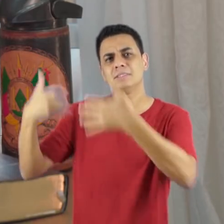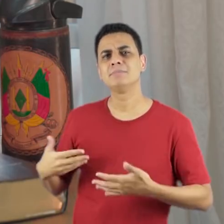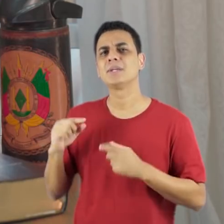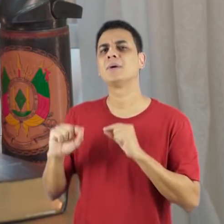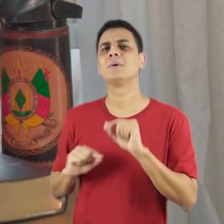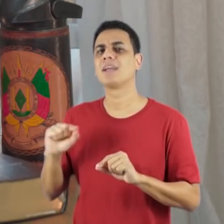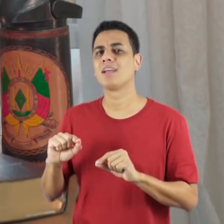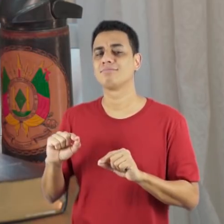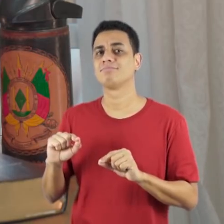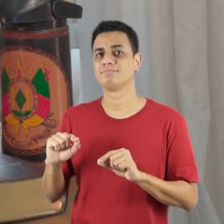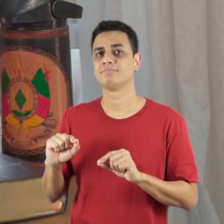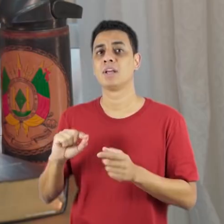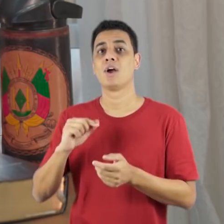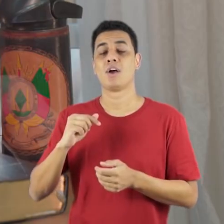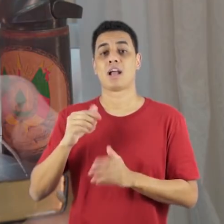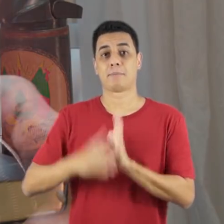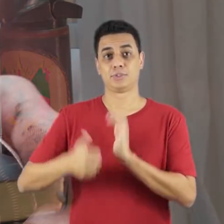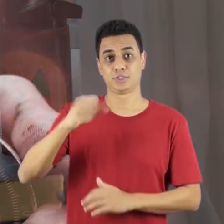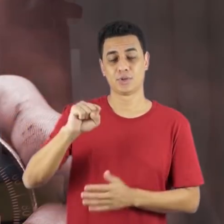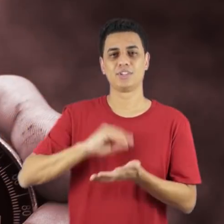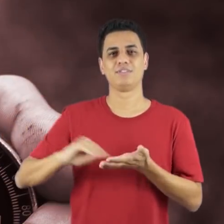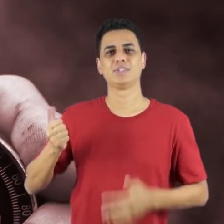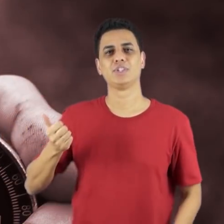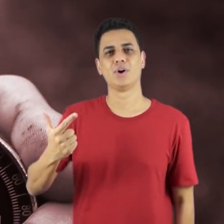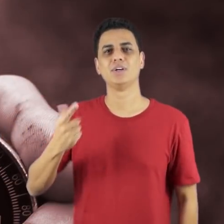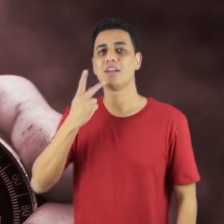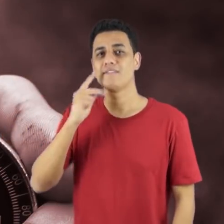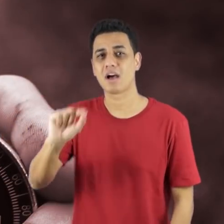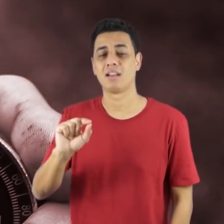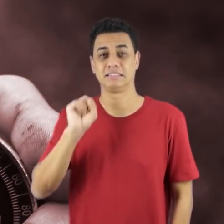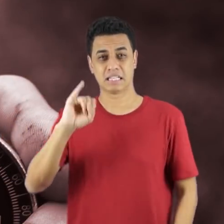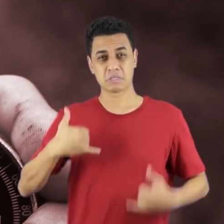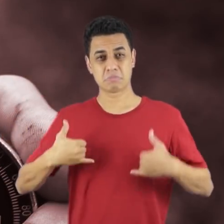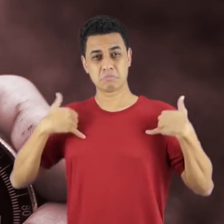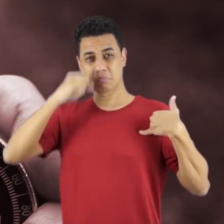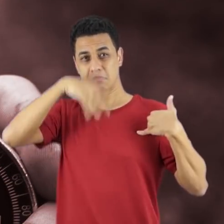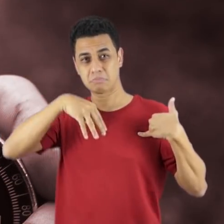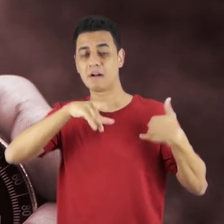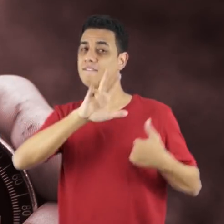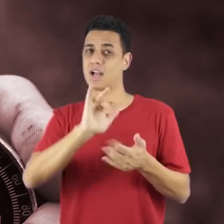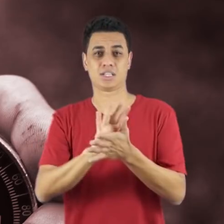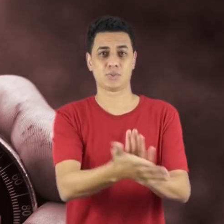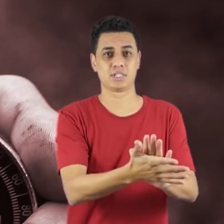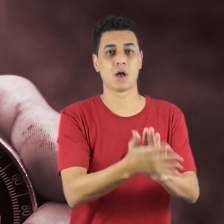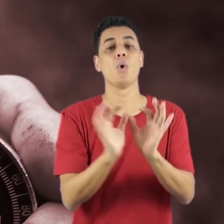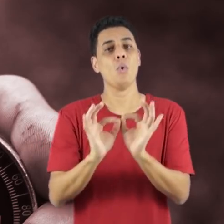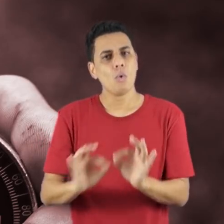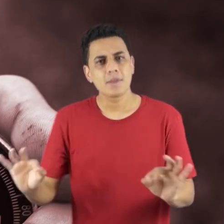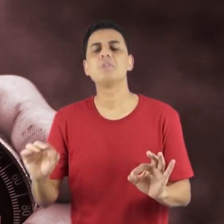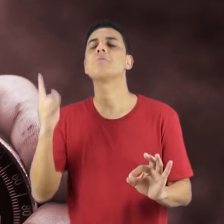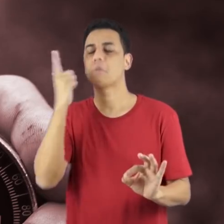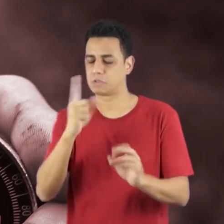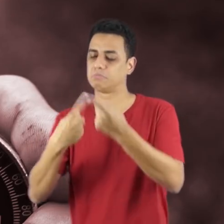mostra nas posturas e nos seus resultados. Provérbios 8:12 diz: a arrogância precede a destruição, a humildade precede a honra.